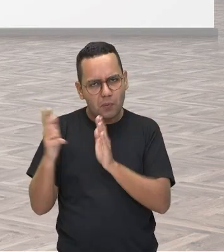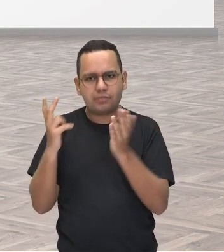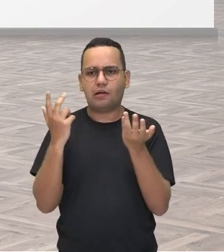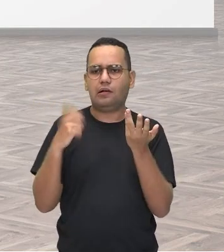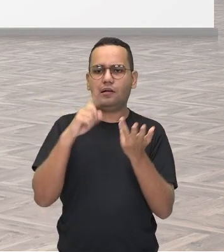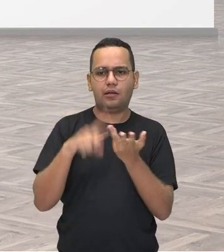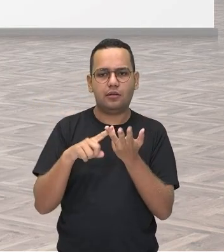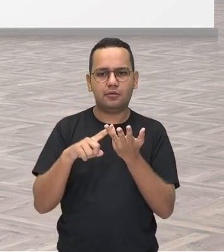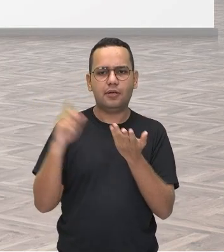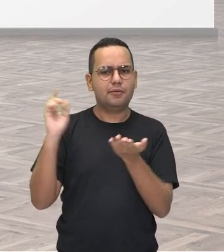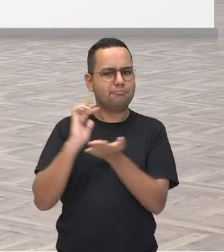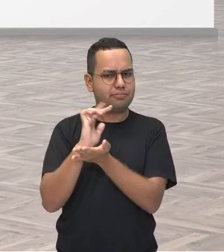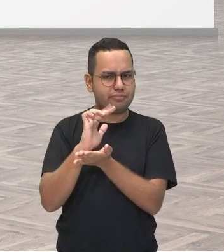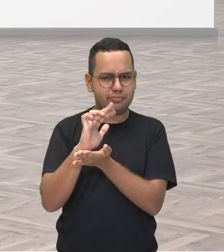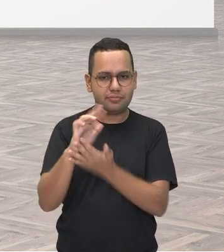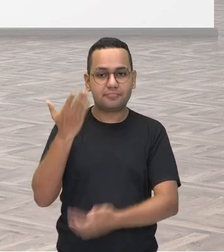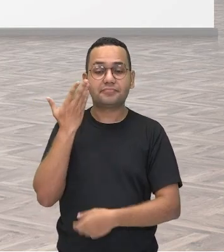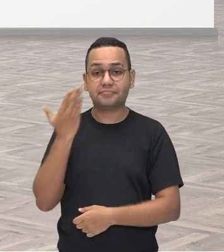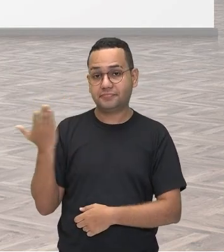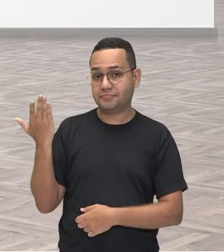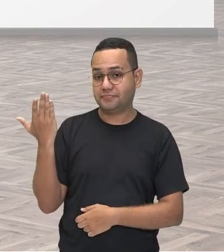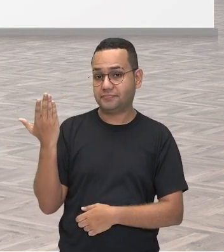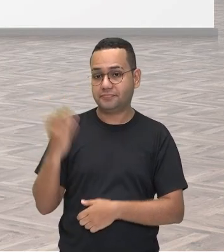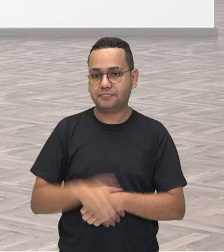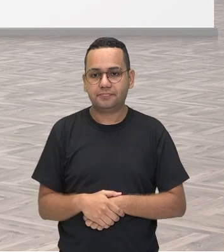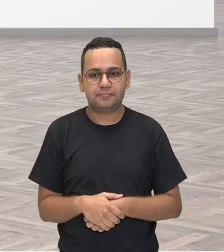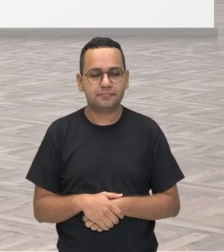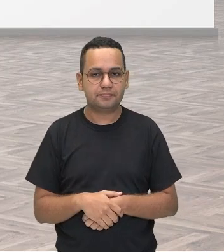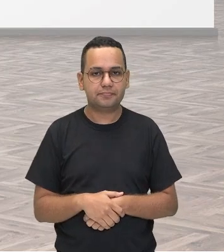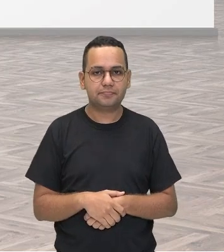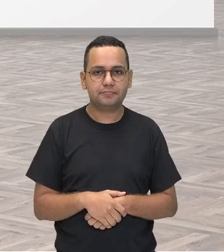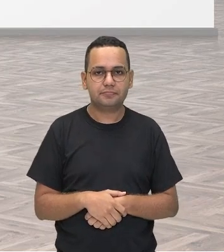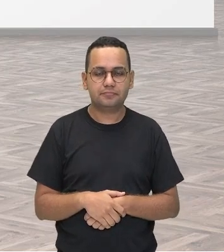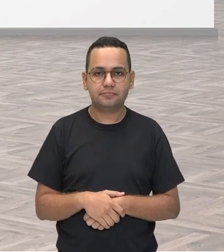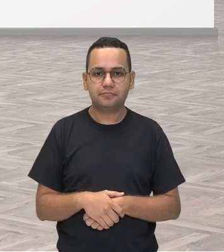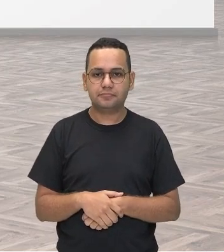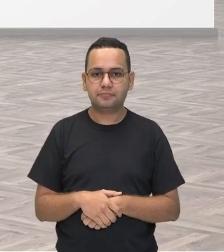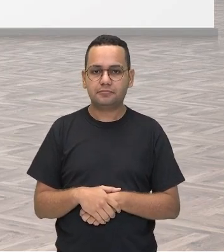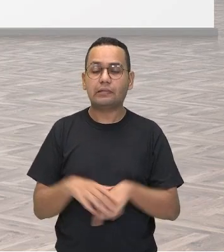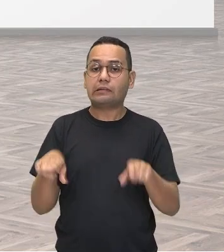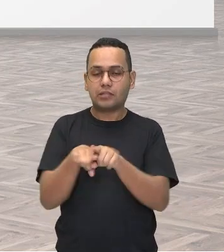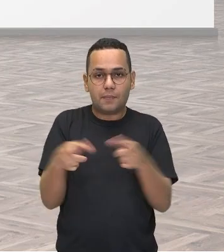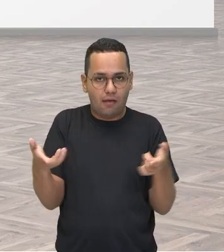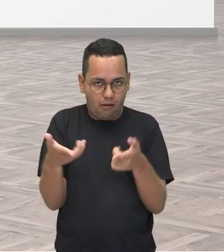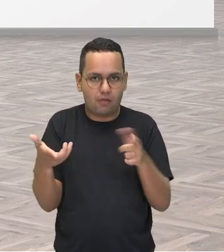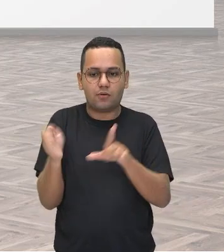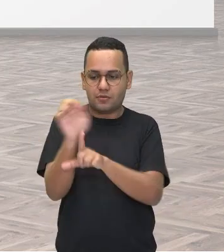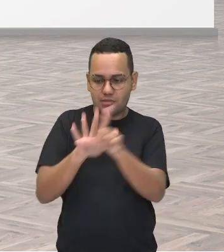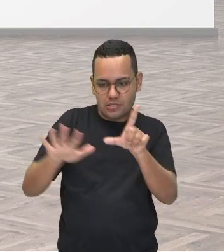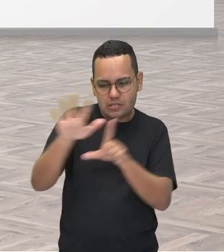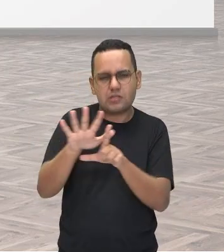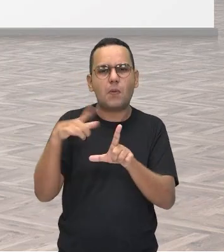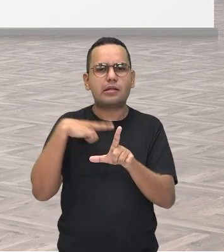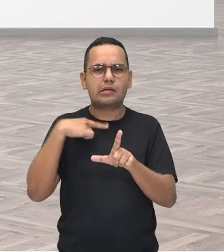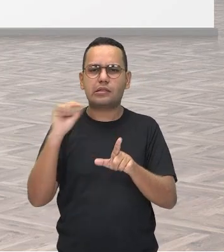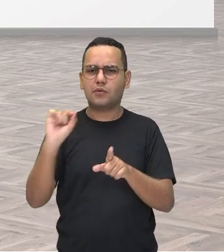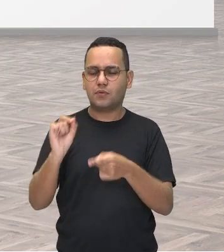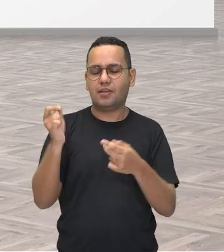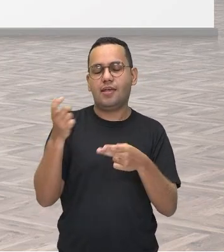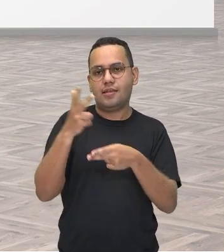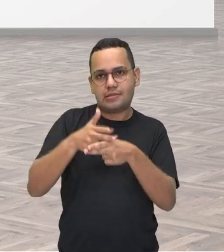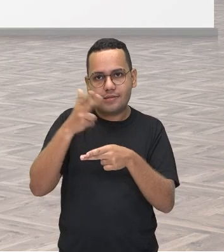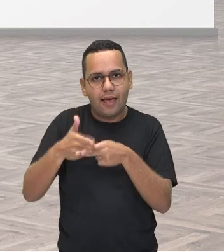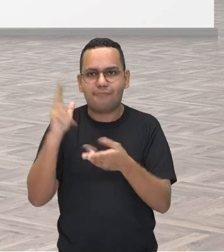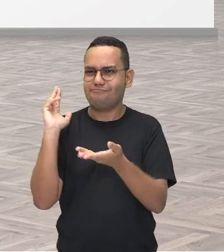cinematográfica e conteúdo para plataformas online de streaming, né? Que aí tá bombando agora, né? As séries, né? Então,